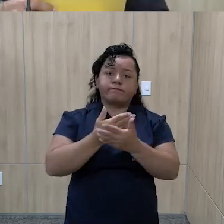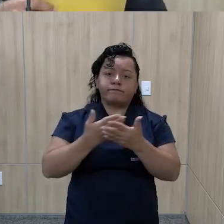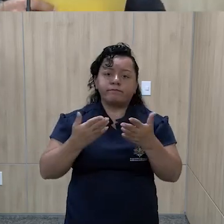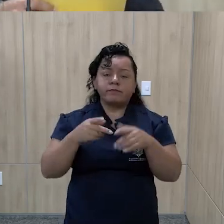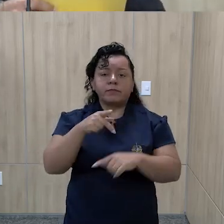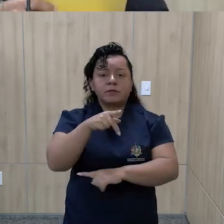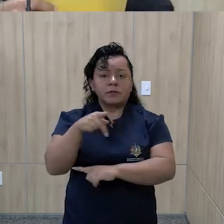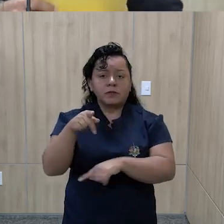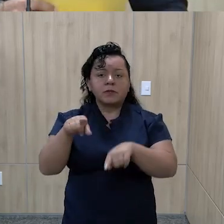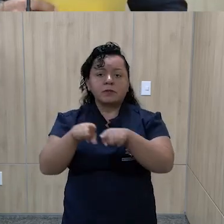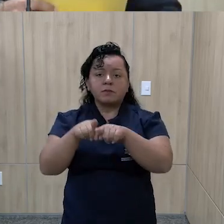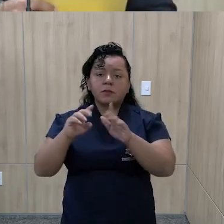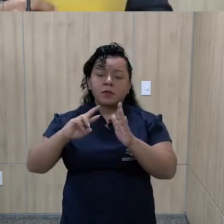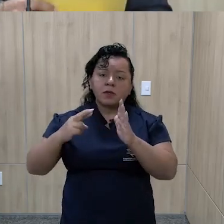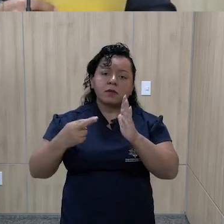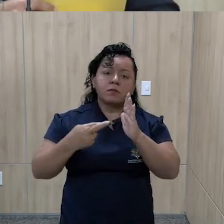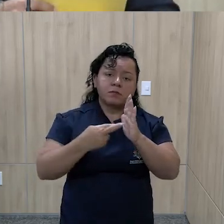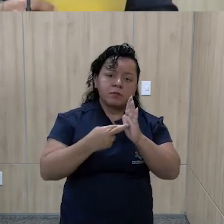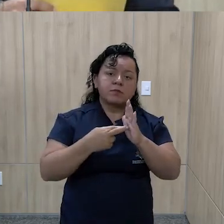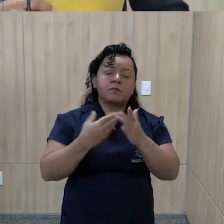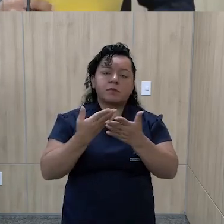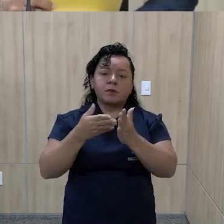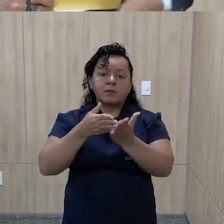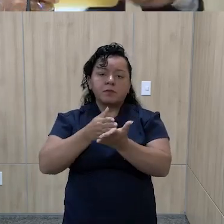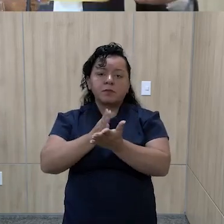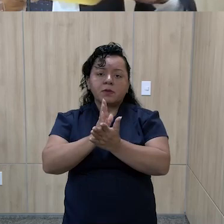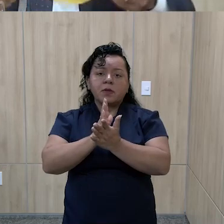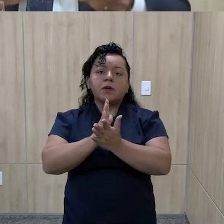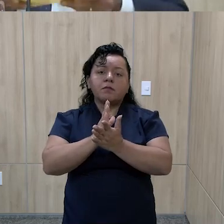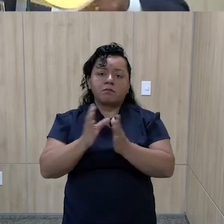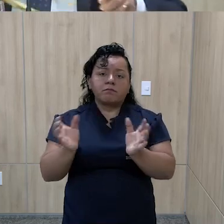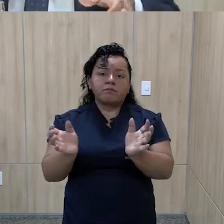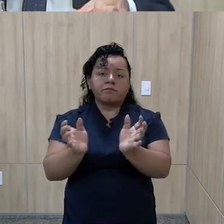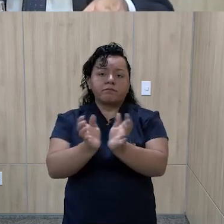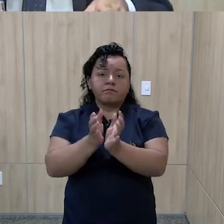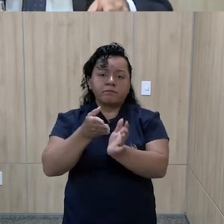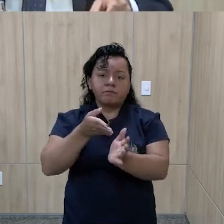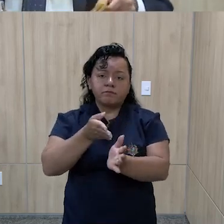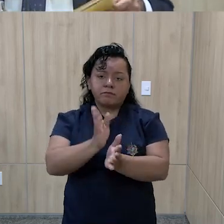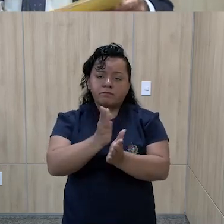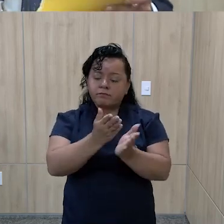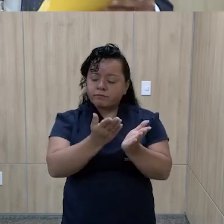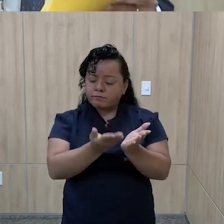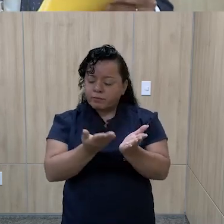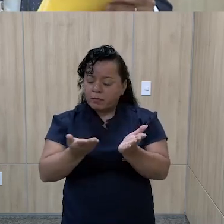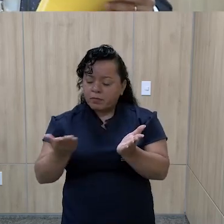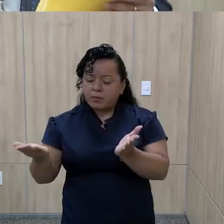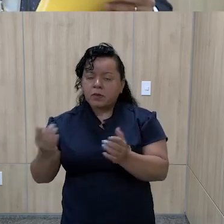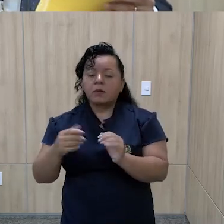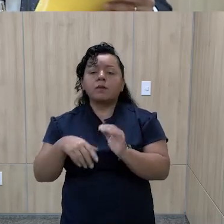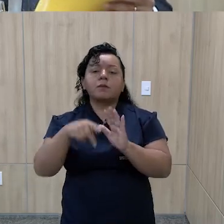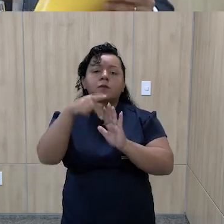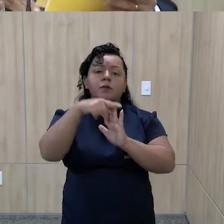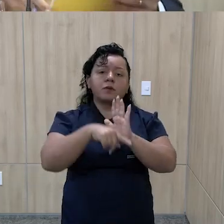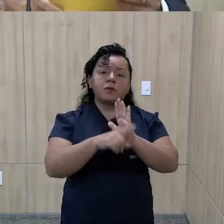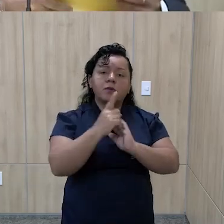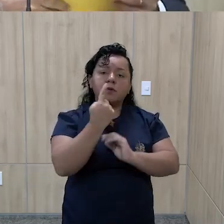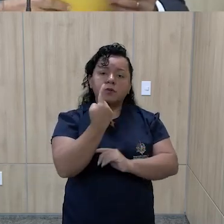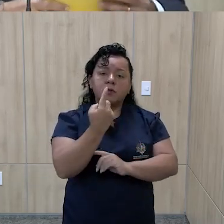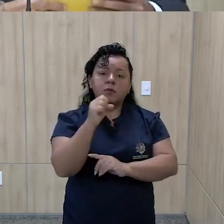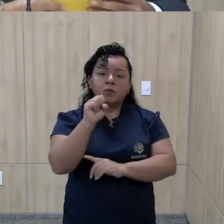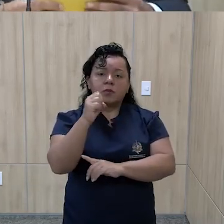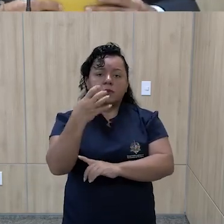é a presença também acompanhar o relator tá aprovado por unanimidade segue a tramitação projeto de lei número